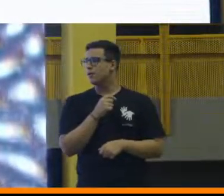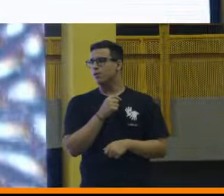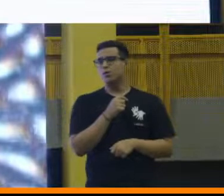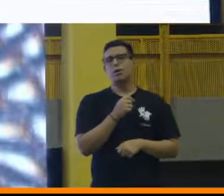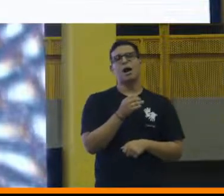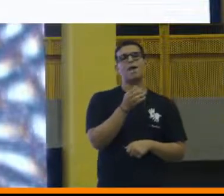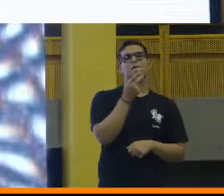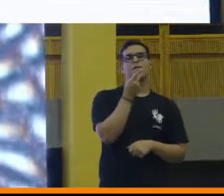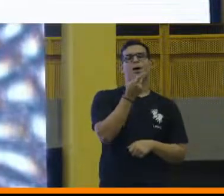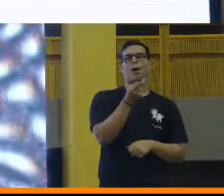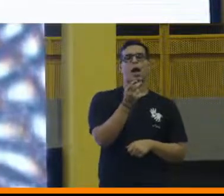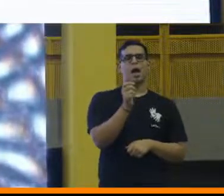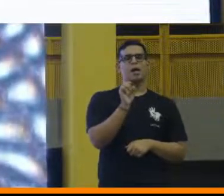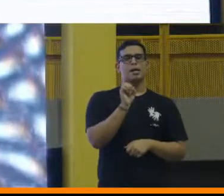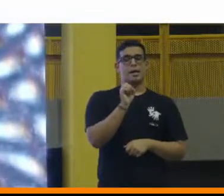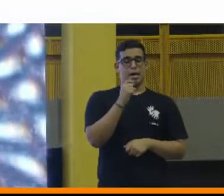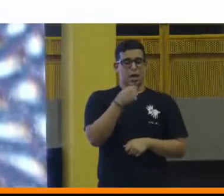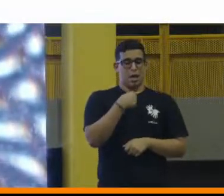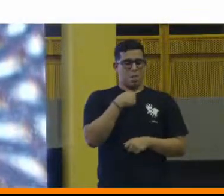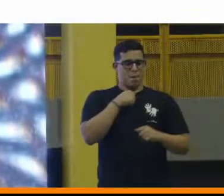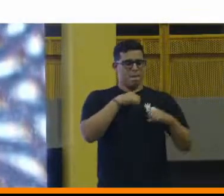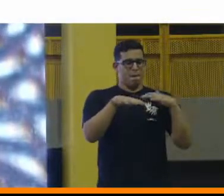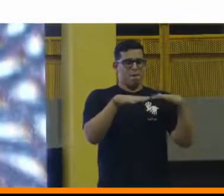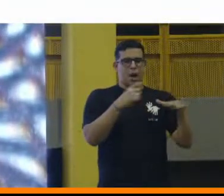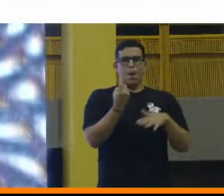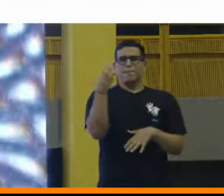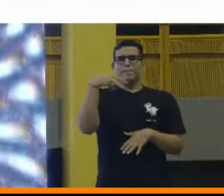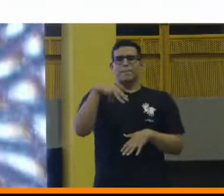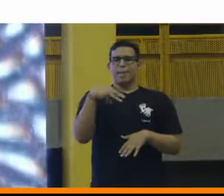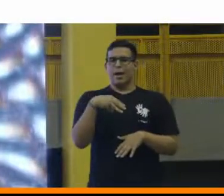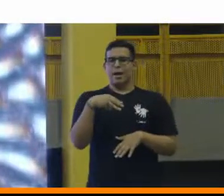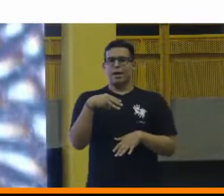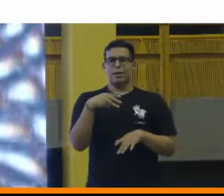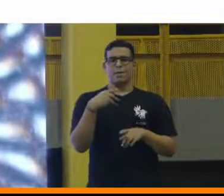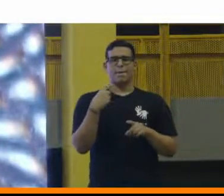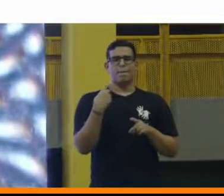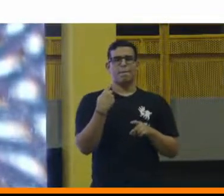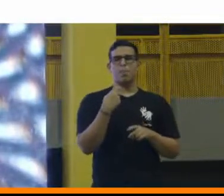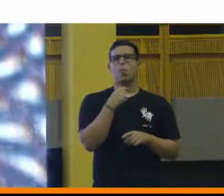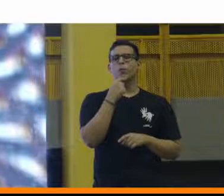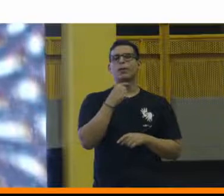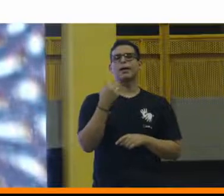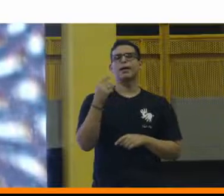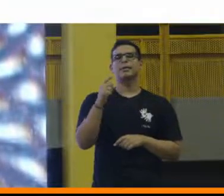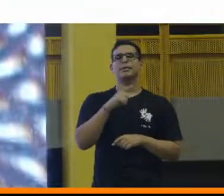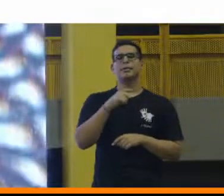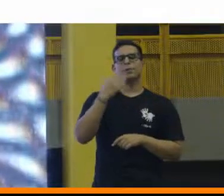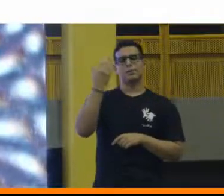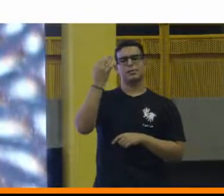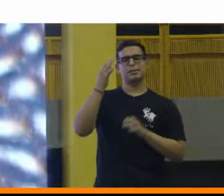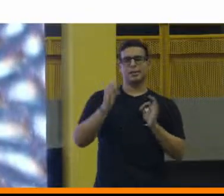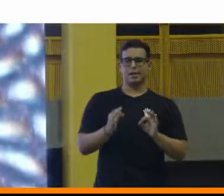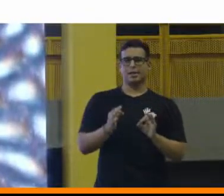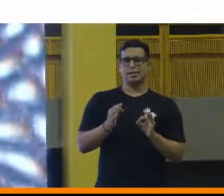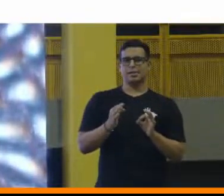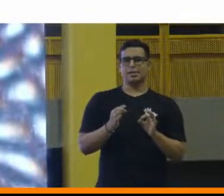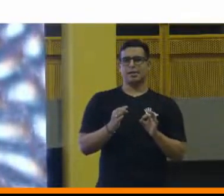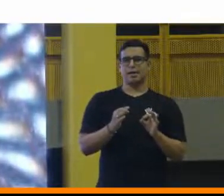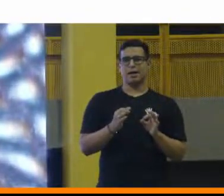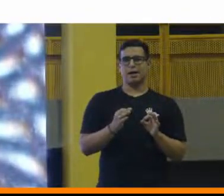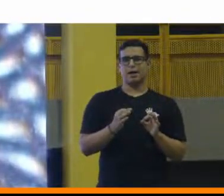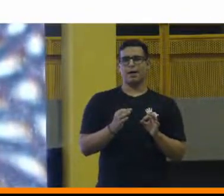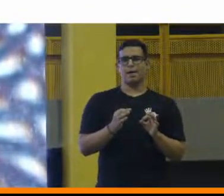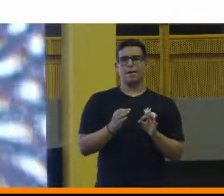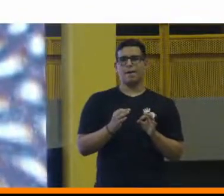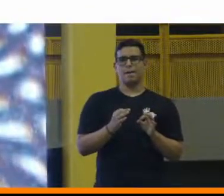é suficiente, porque o deslocamento já não é uma grandeza escalar, ela é chamada